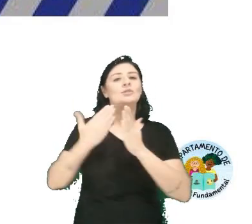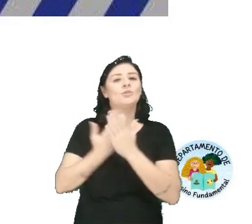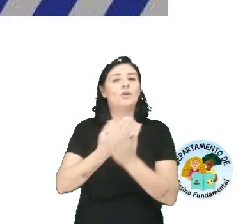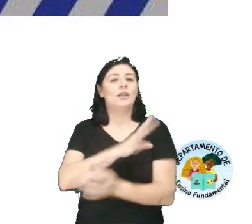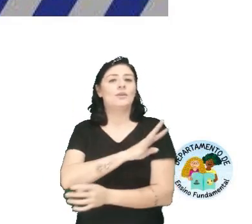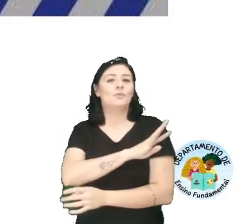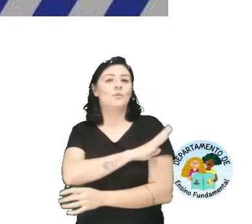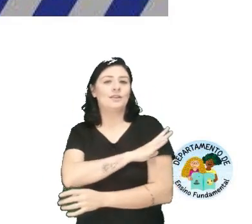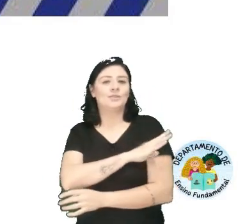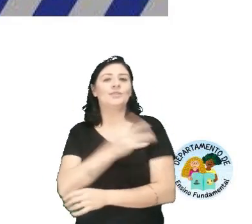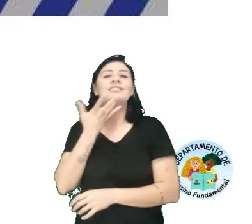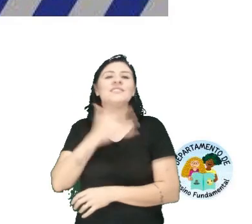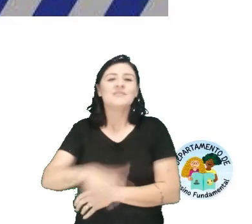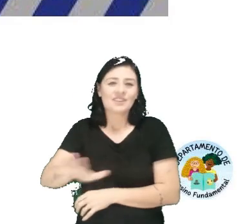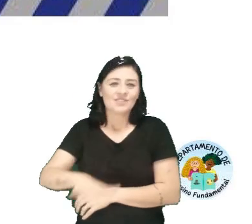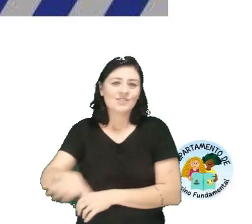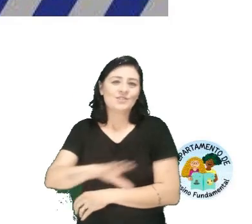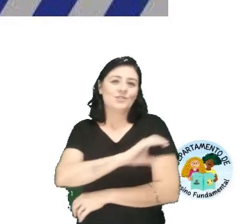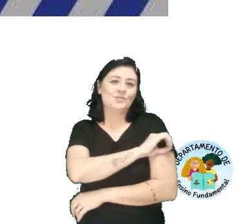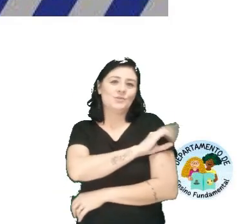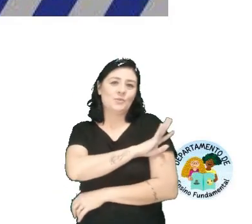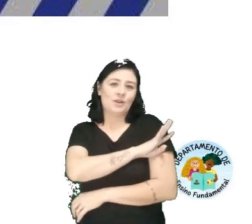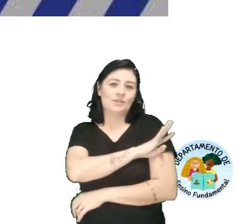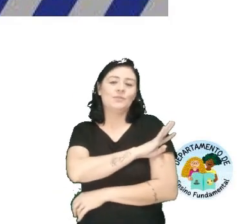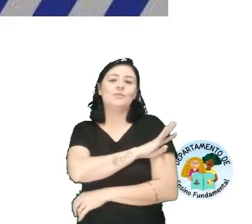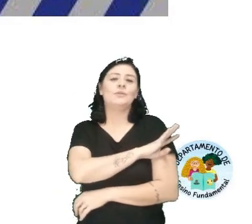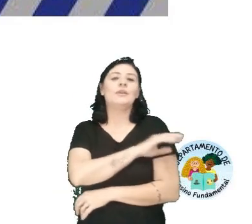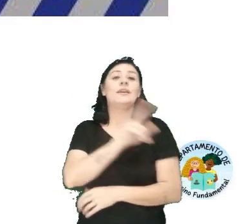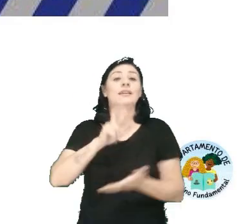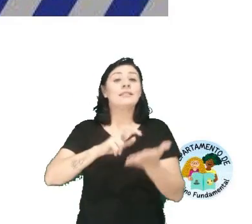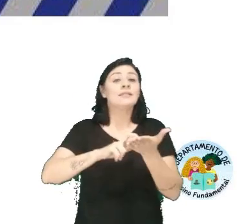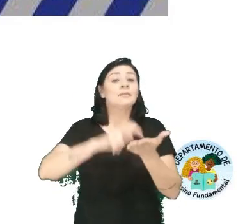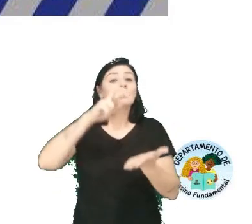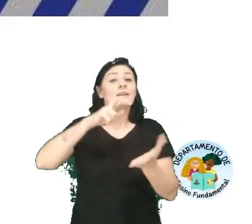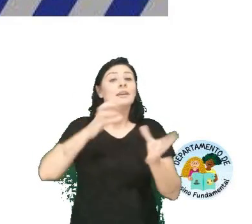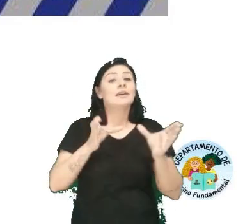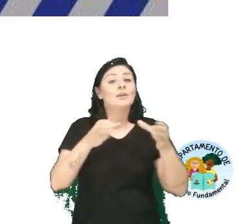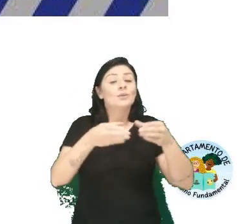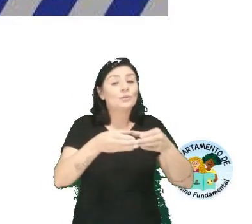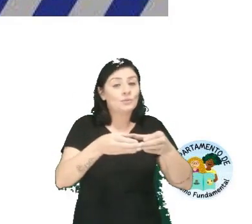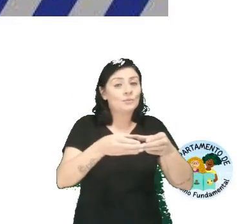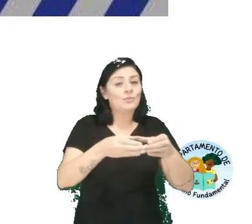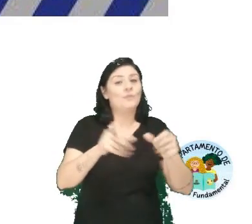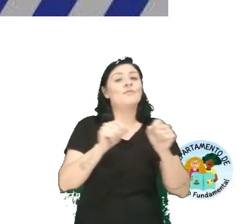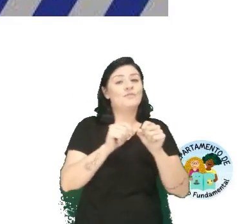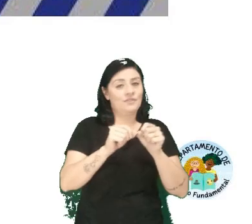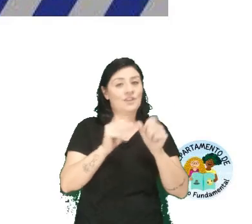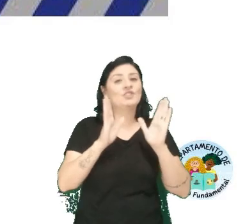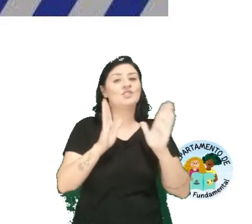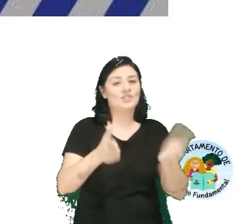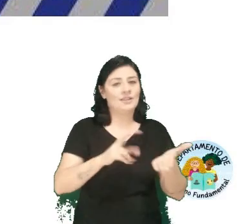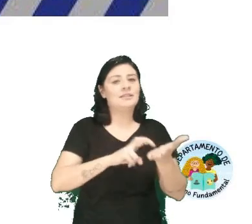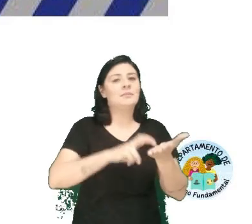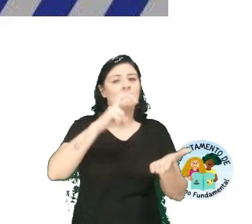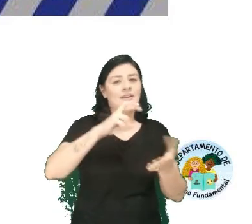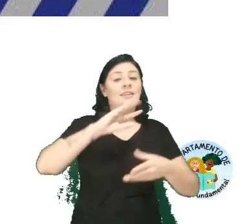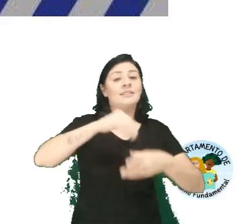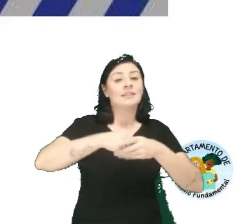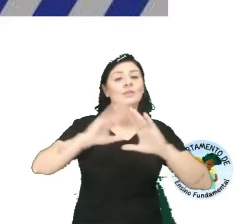Municipal Verca, na qual eu atuo no período da manhã como professora regente. Então, eu